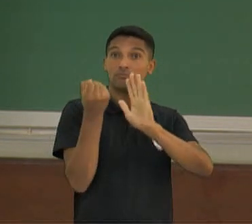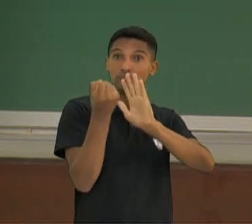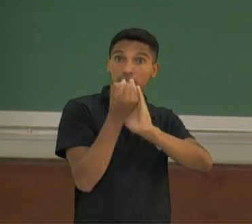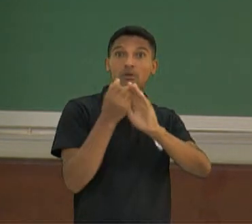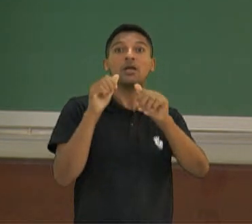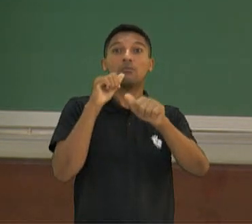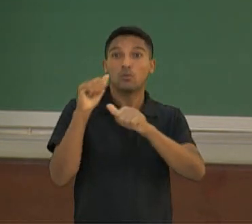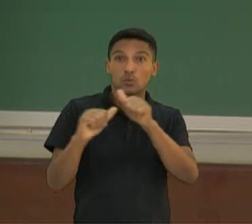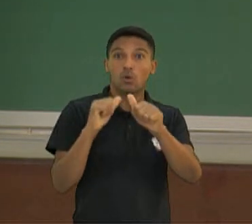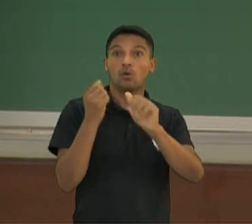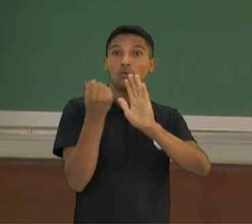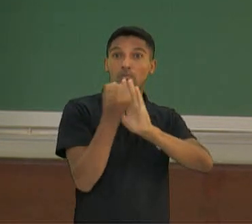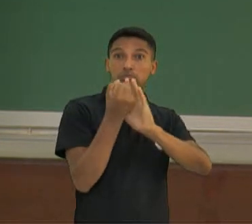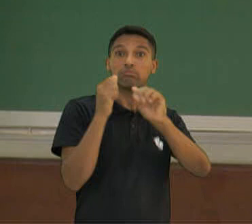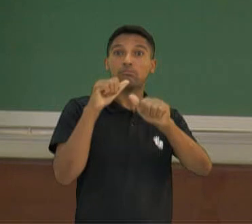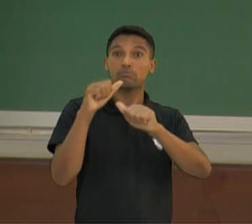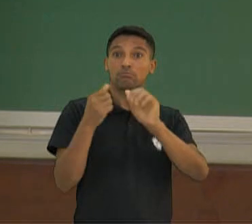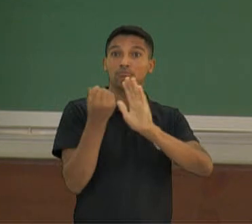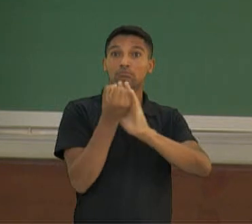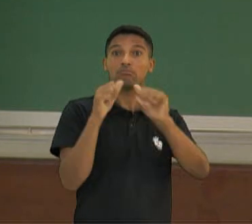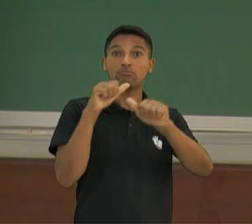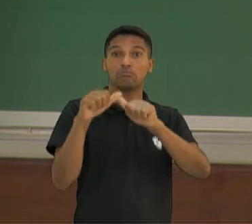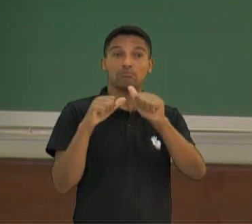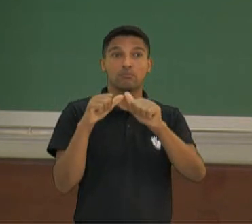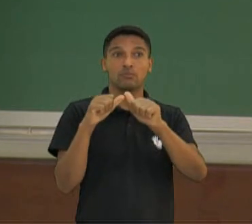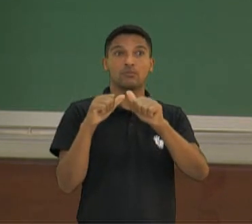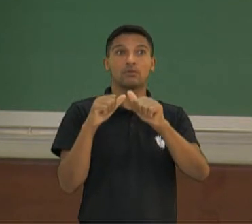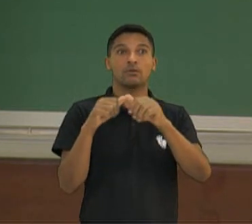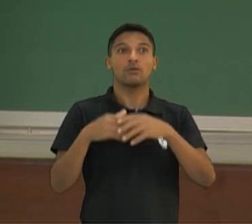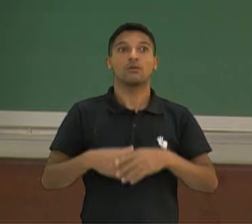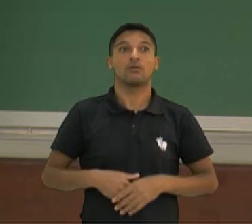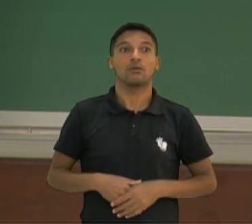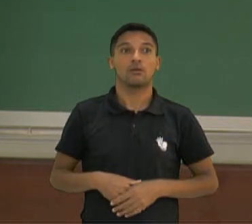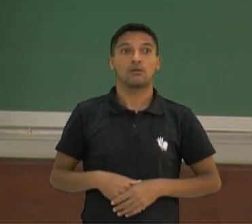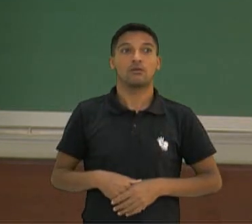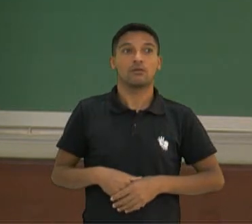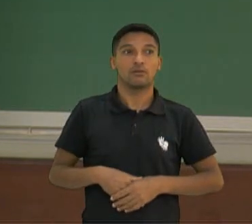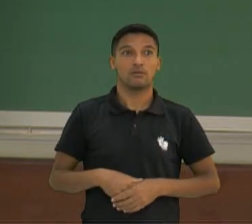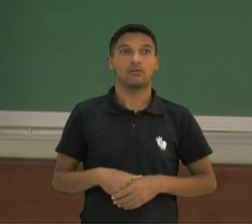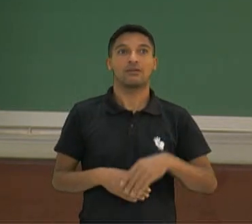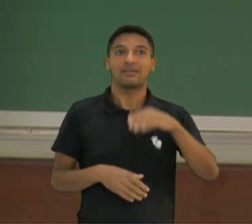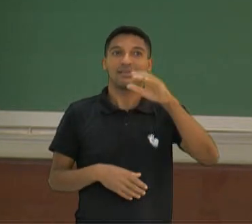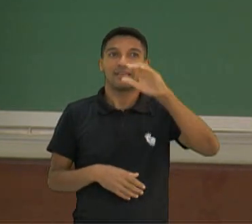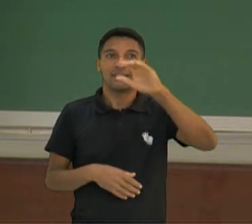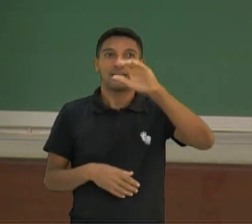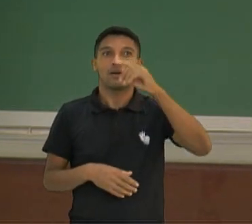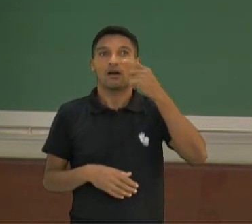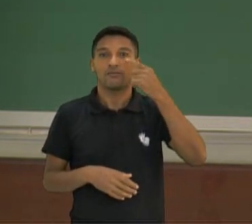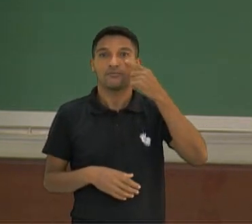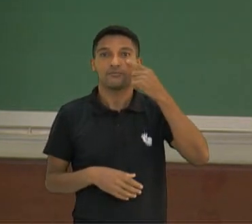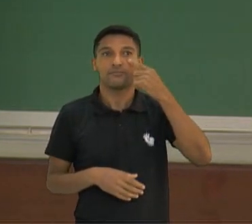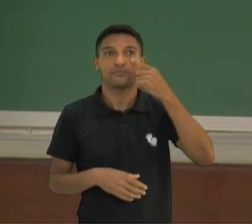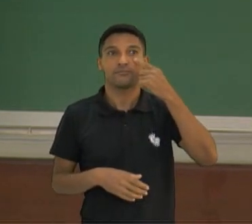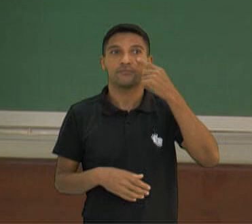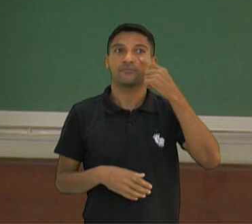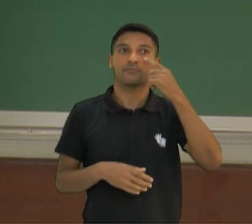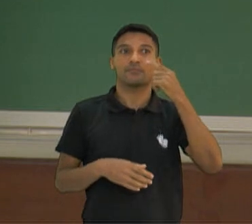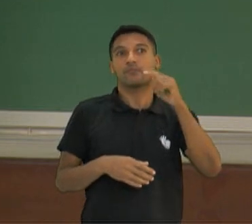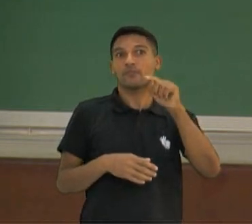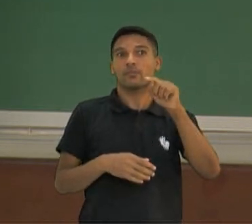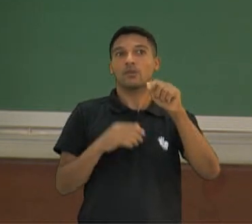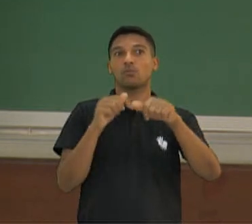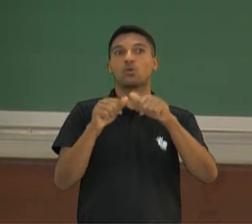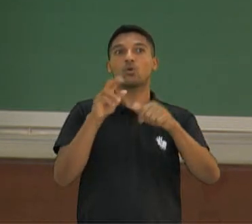no idioma do Cazaquistão, significa capital. Então, qual é a capital do Cazaquistão? Capital. Então, eles resolveram mudar